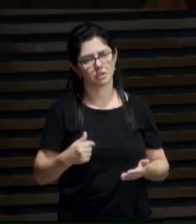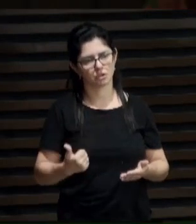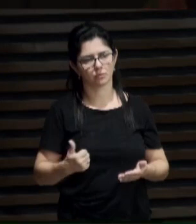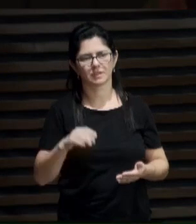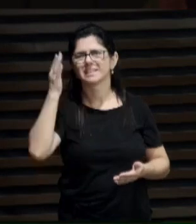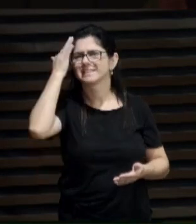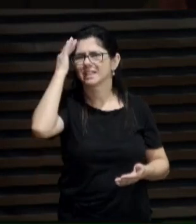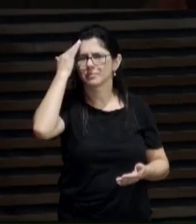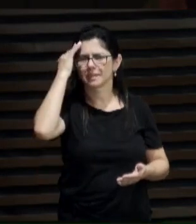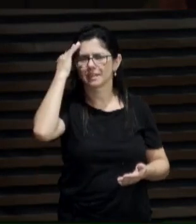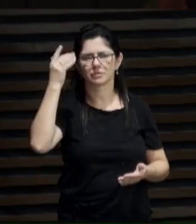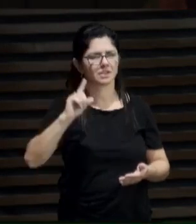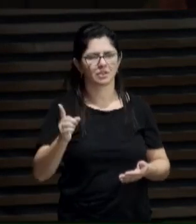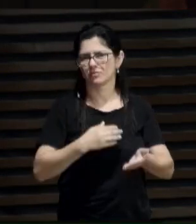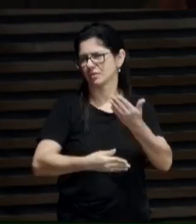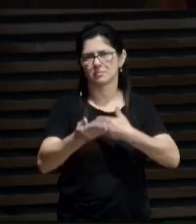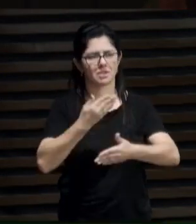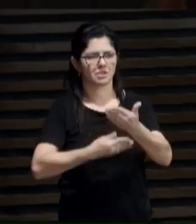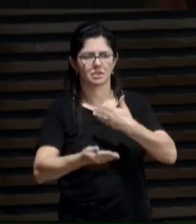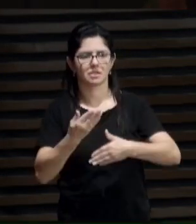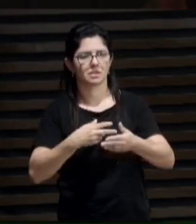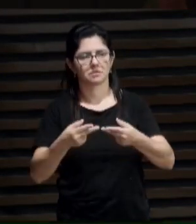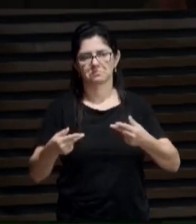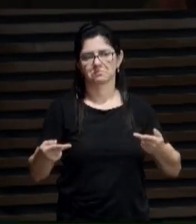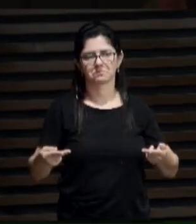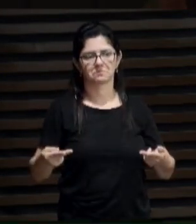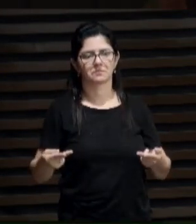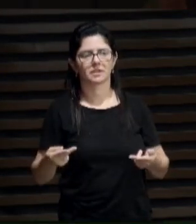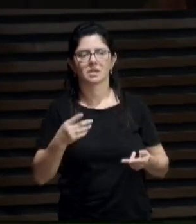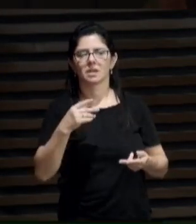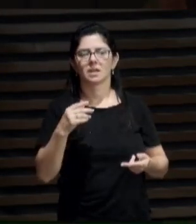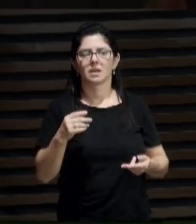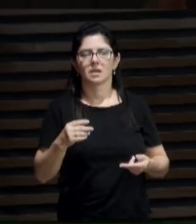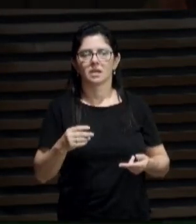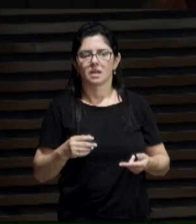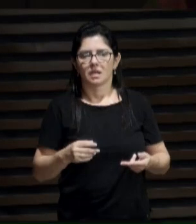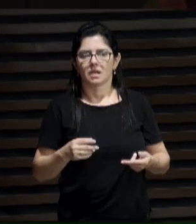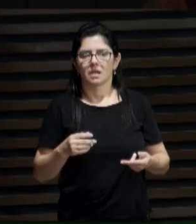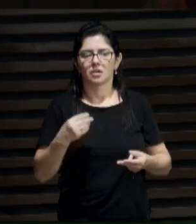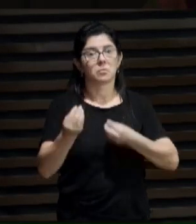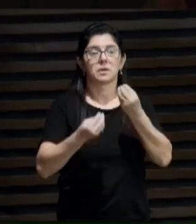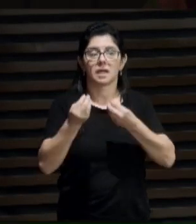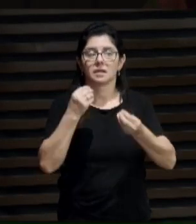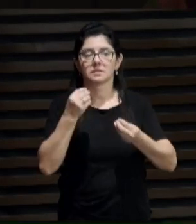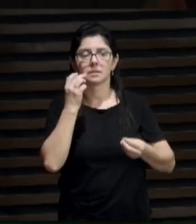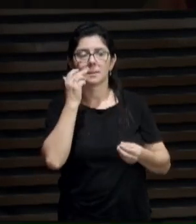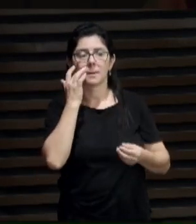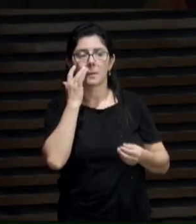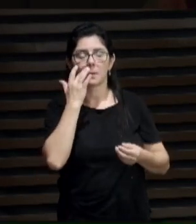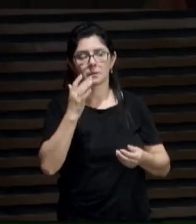Sabendo que não foi mediante coisas corruptíveis, como prata ou ouro, que